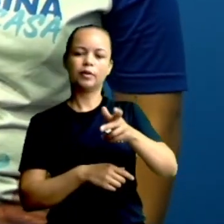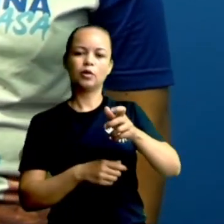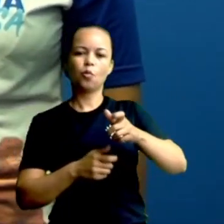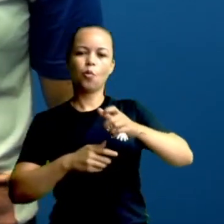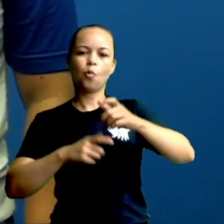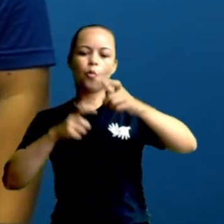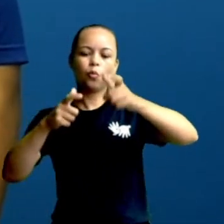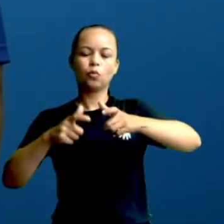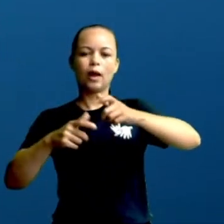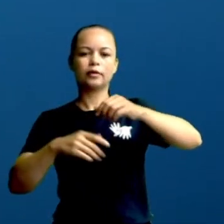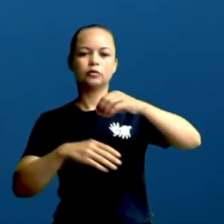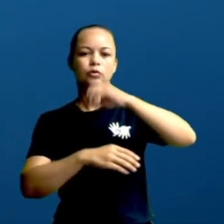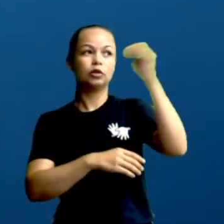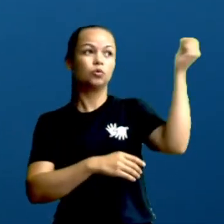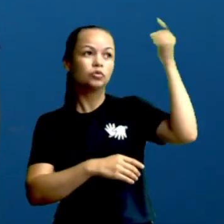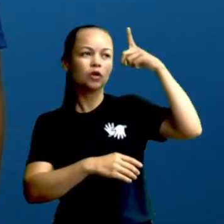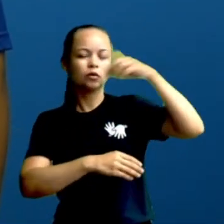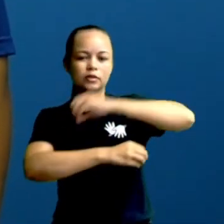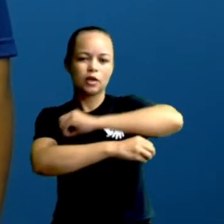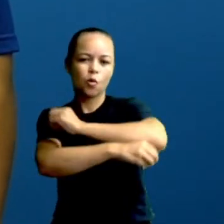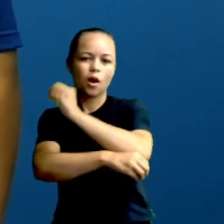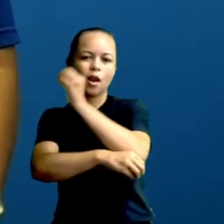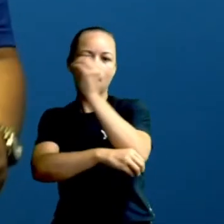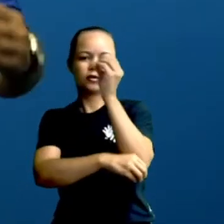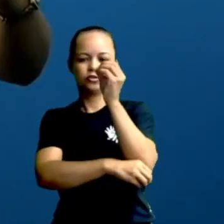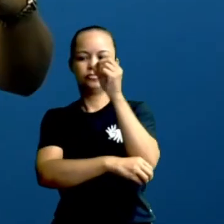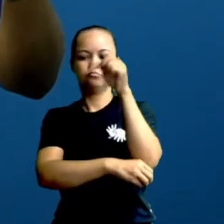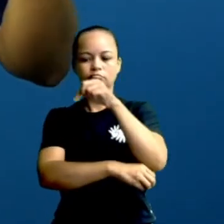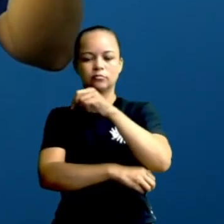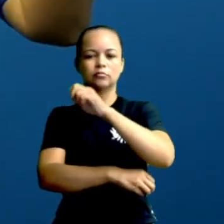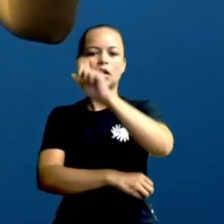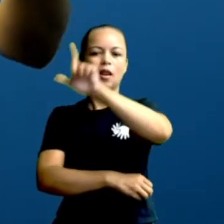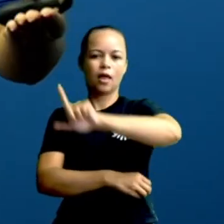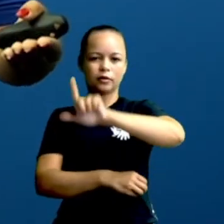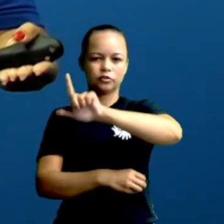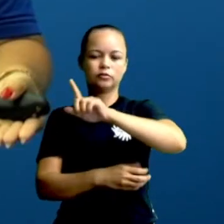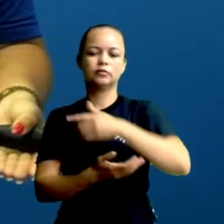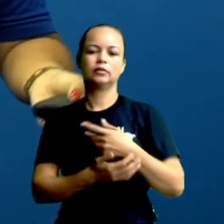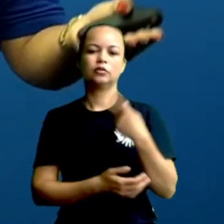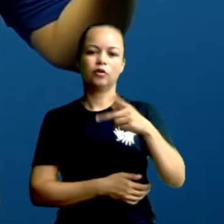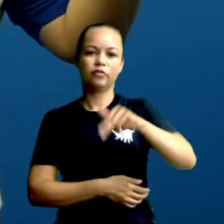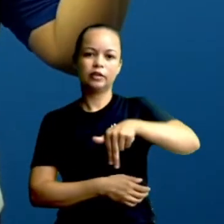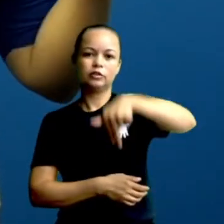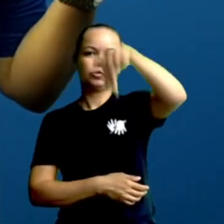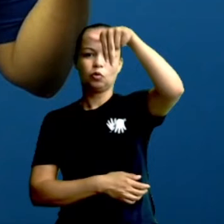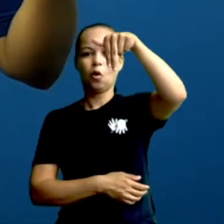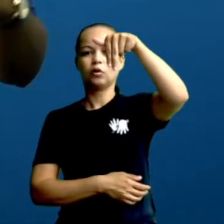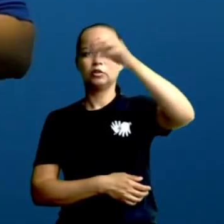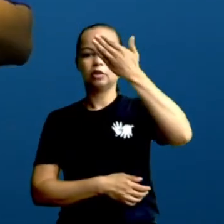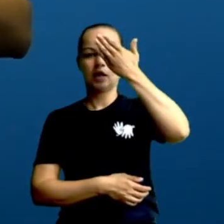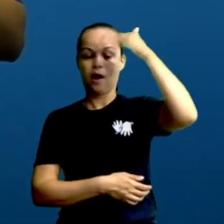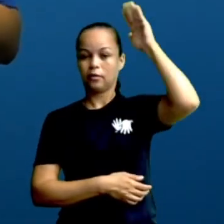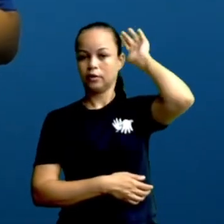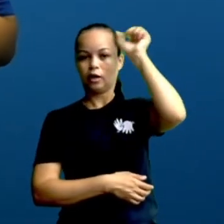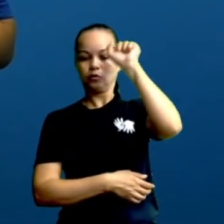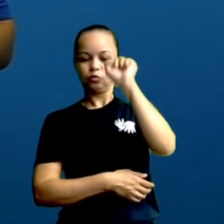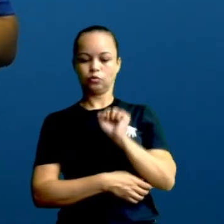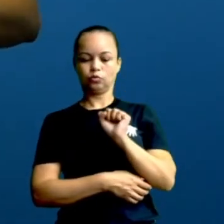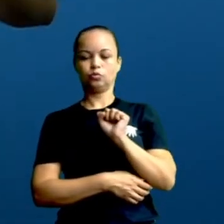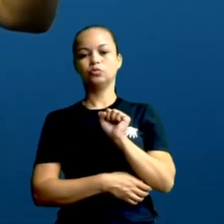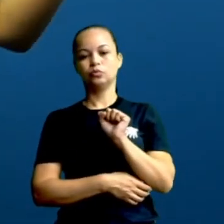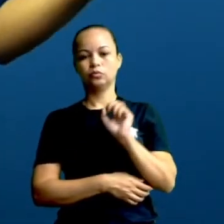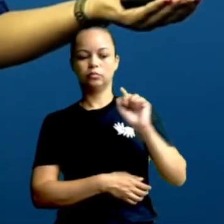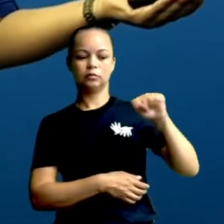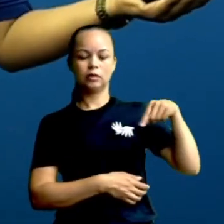sol nasceu daquele lado, então ali é o leste. Na tua frente vai estar o norte, atrás o sul e o lado oposto